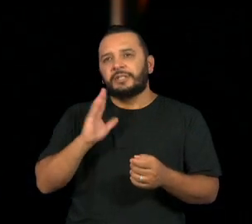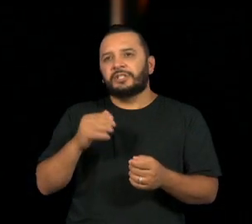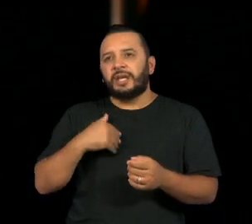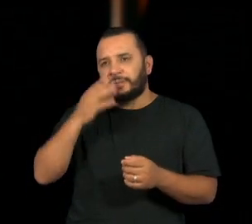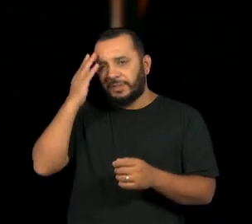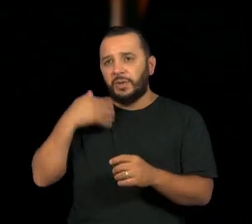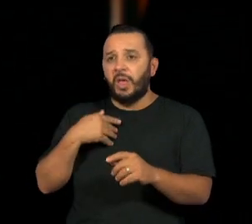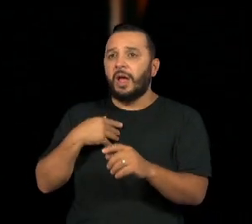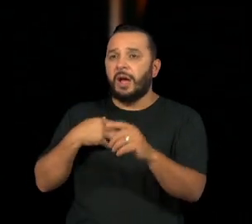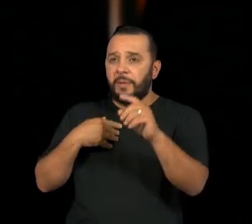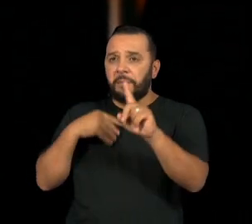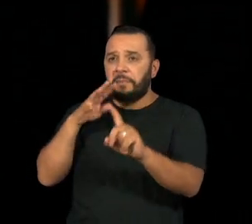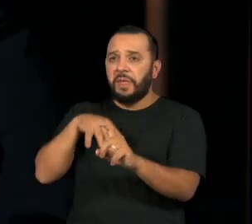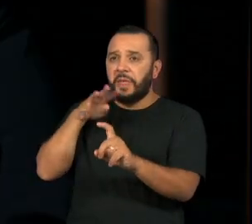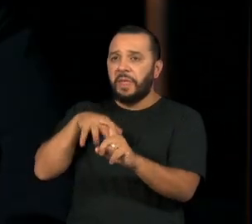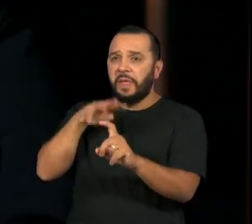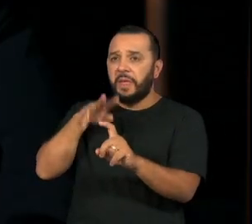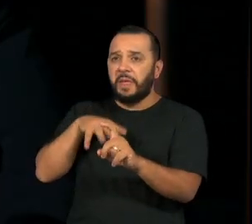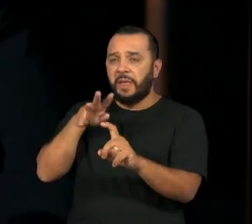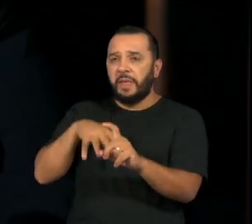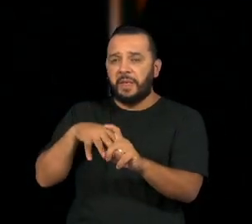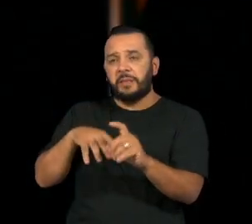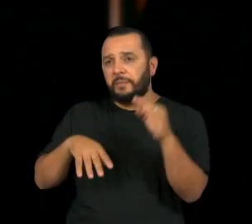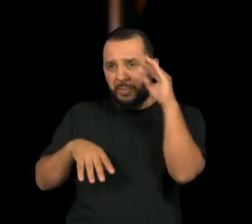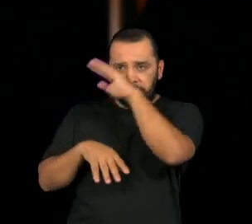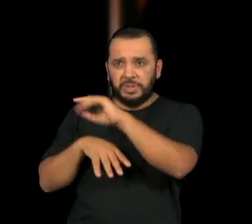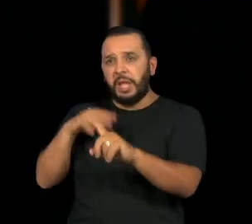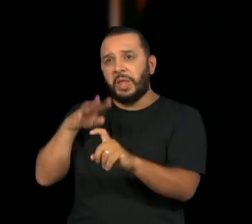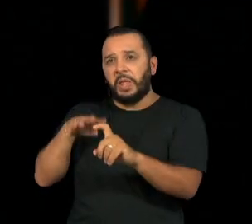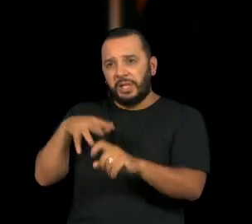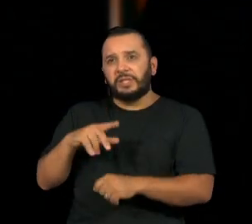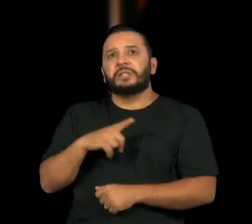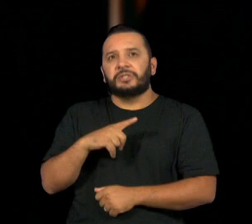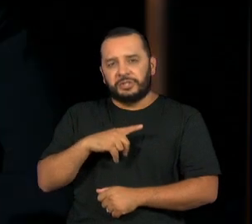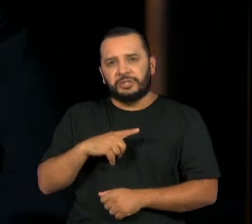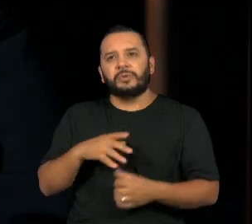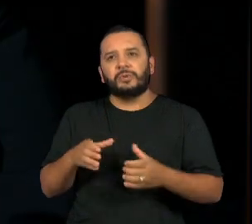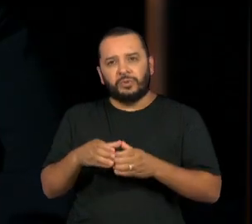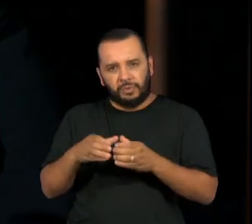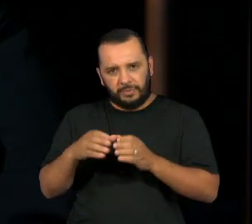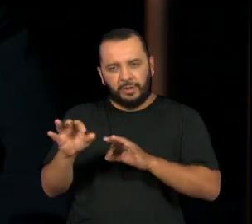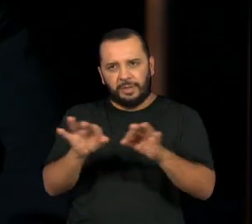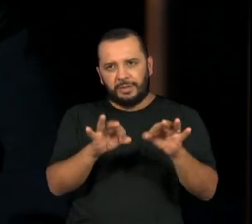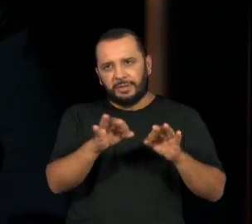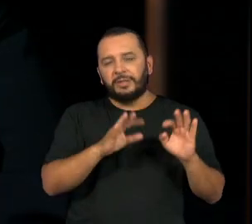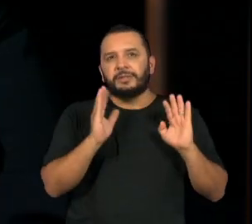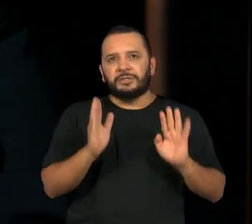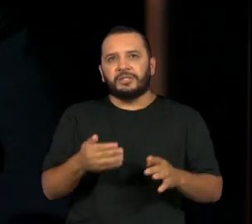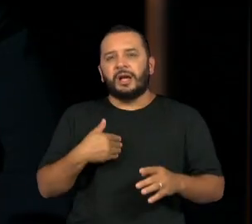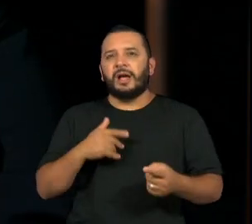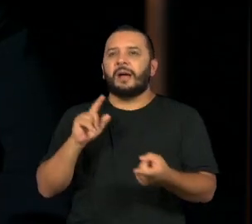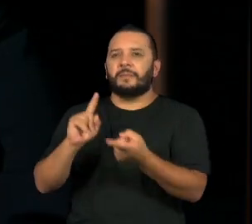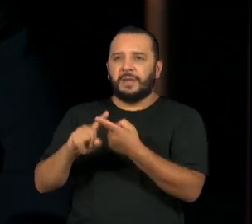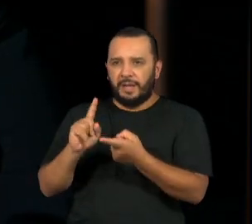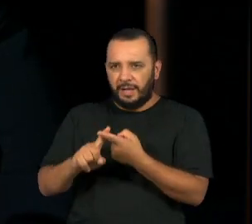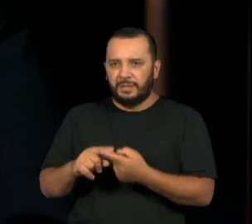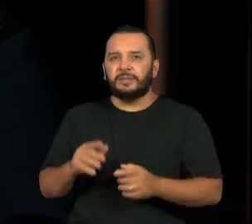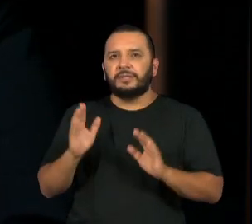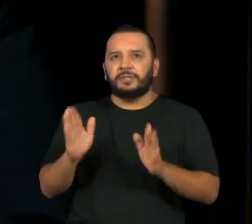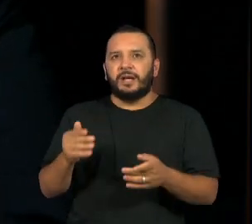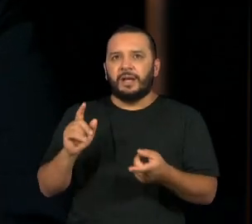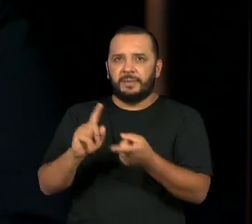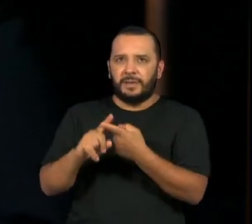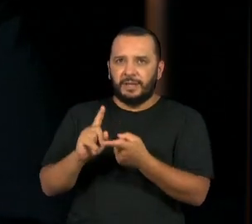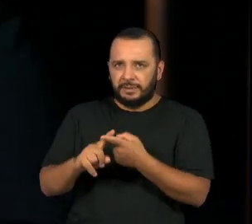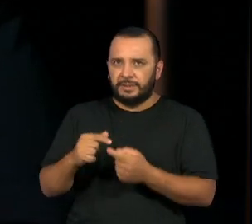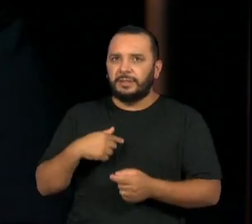bolsominions, já tinha... E isso faz muito tempo. Os caras são muito organizados. E recebi muita ameaça, muita ameaça, muita ameaça. Fiquei